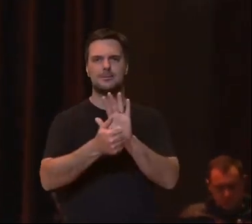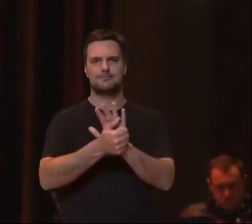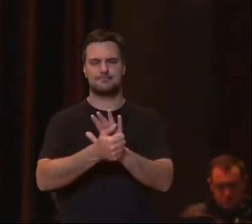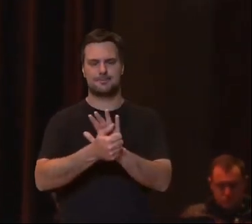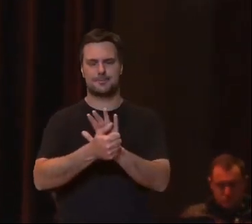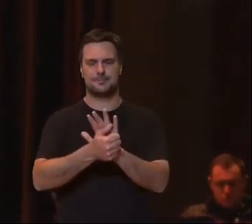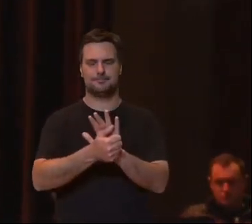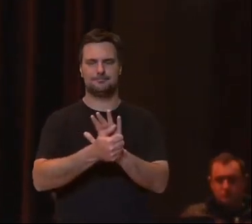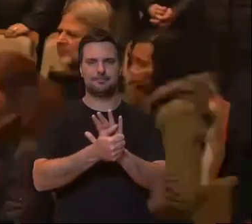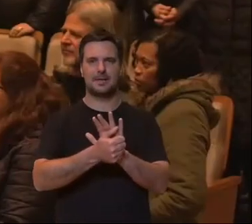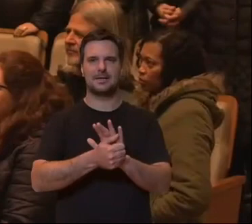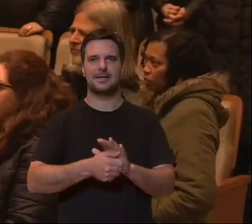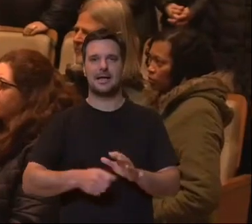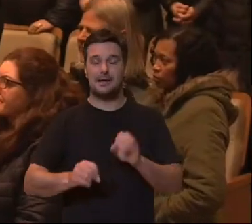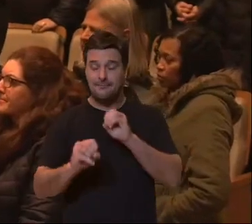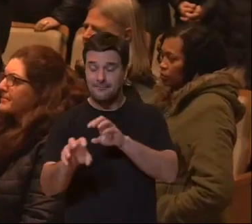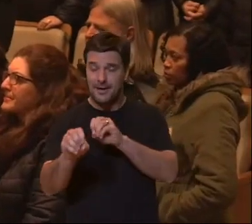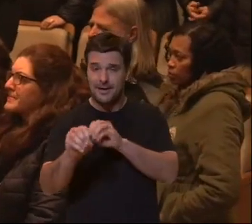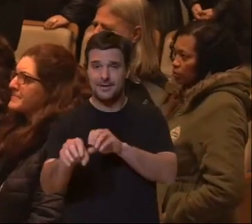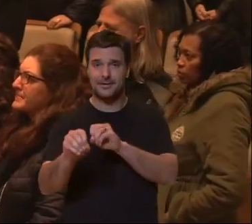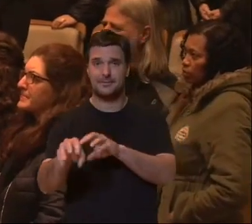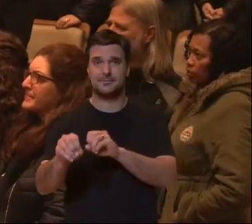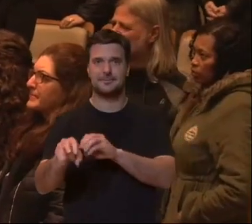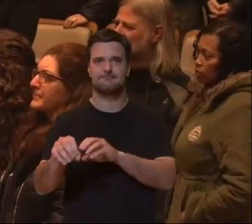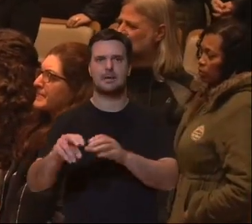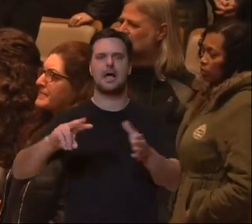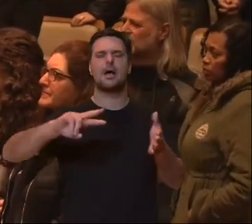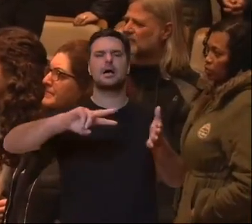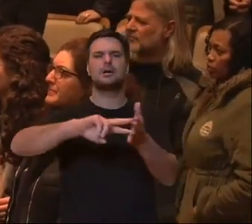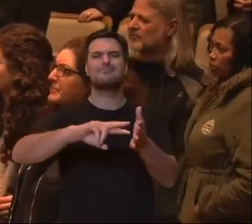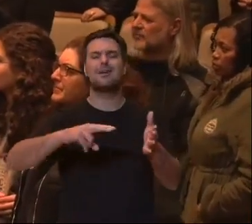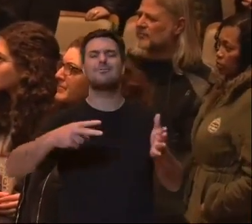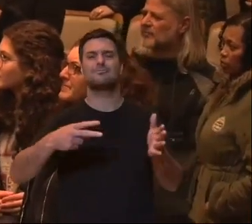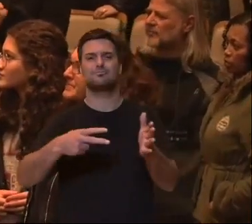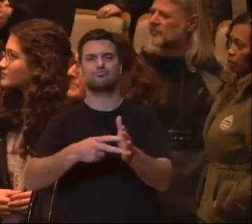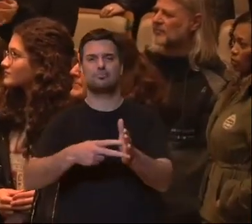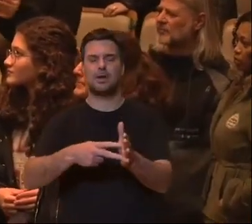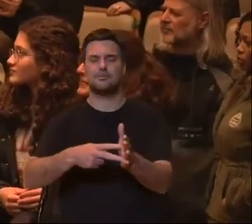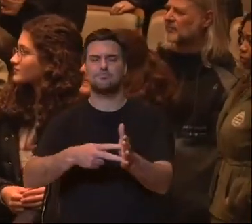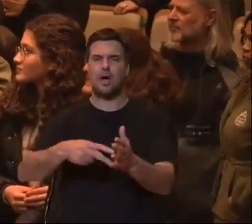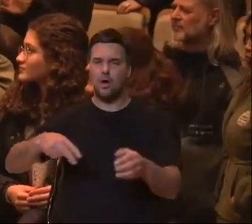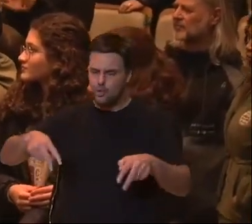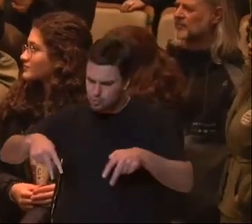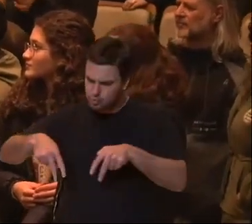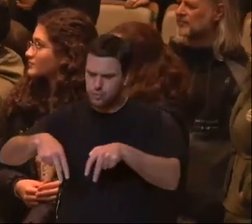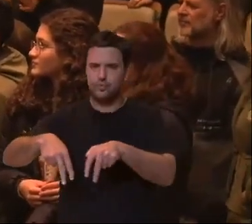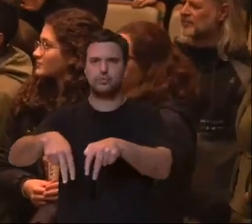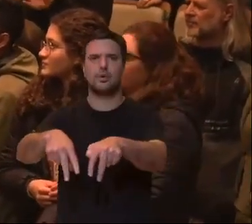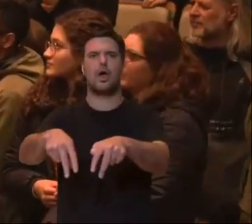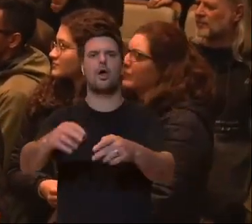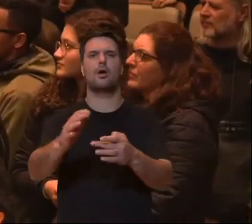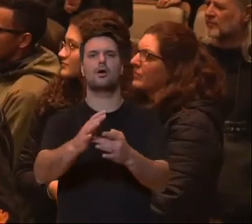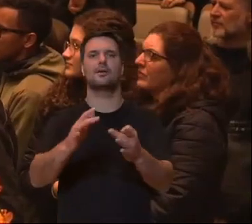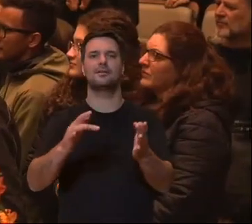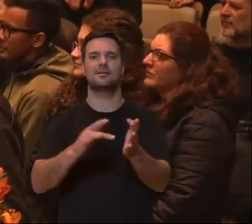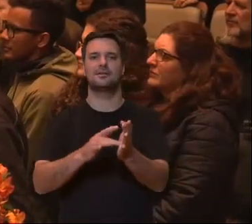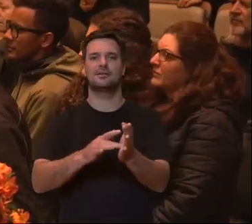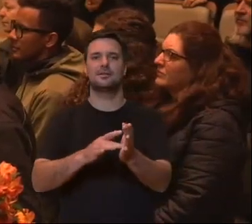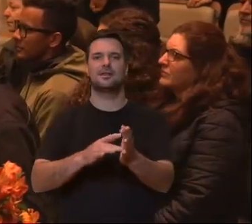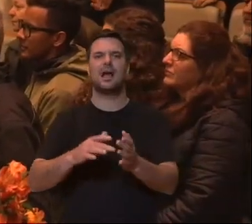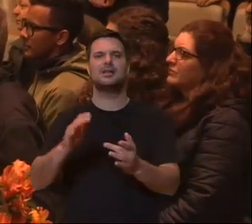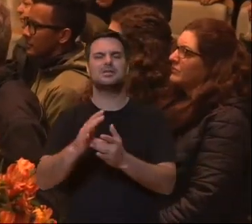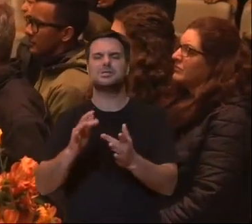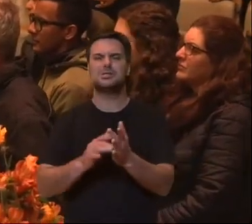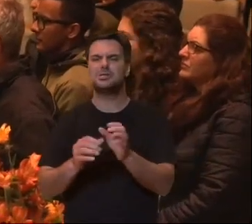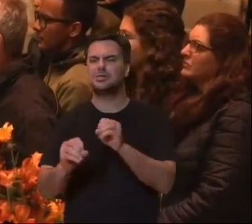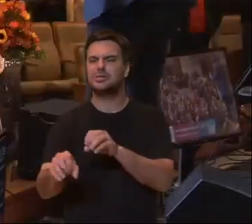pibcuritiba.org.br/Jesus. A gente quer te ensinar o que significa andar com Jesus. Às vezes a gente fala que é cristão, mas nem sabe o que Jesus